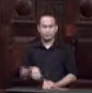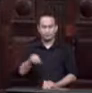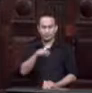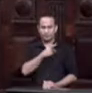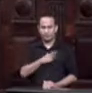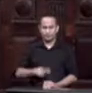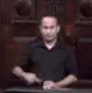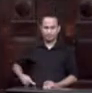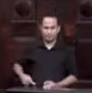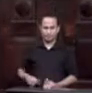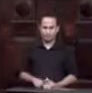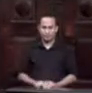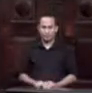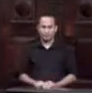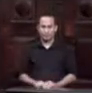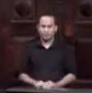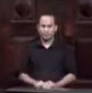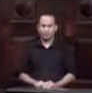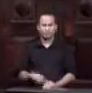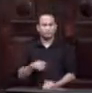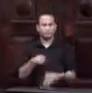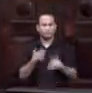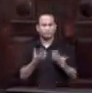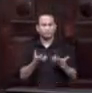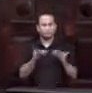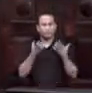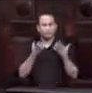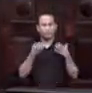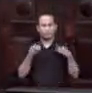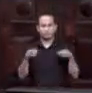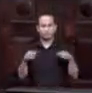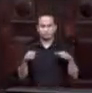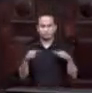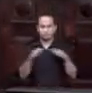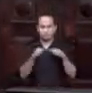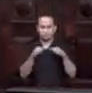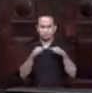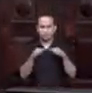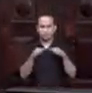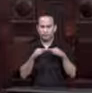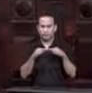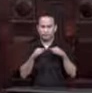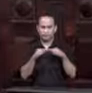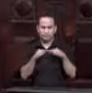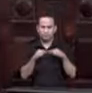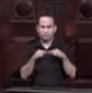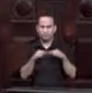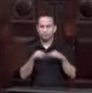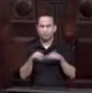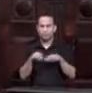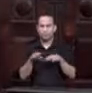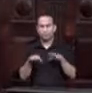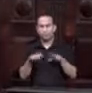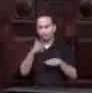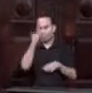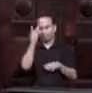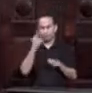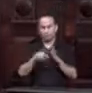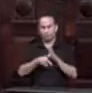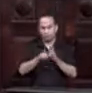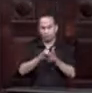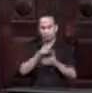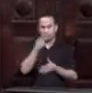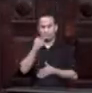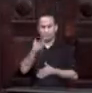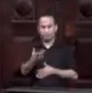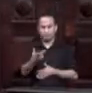presidente, eu quero concordar com alguns oradores aqui que me antecederam,